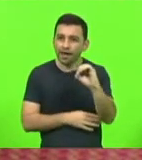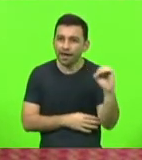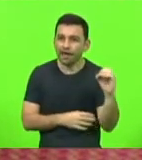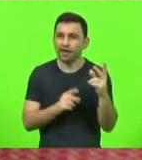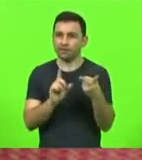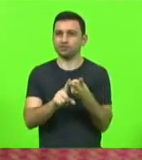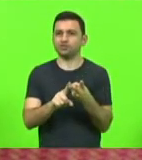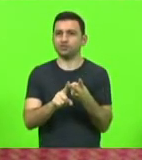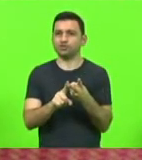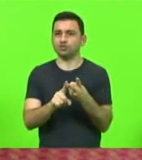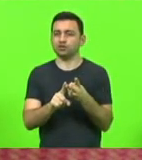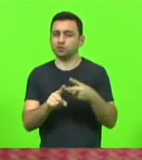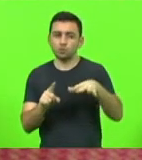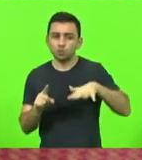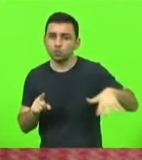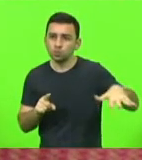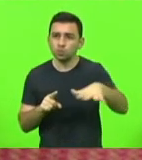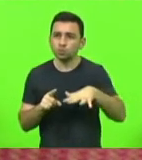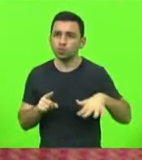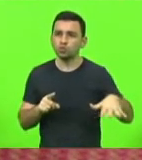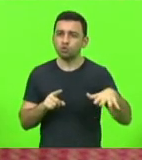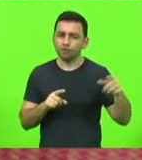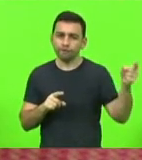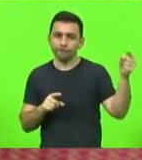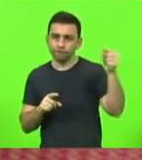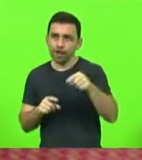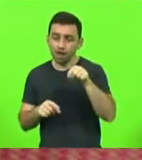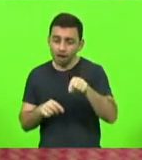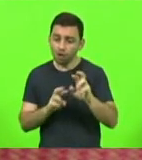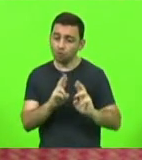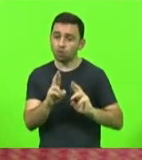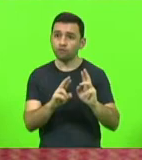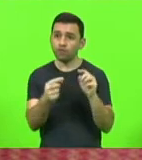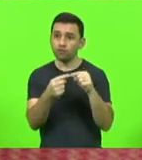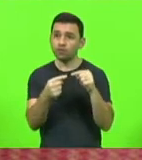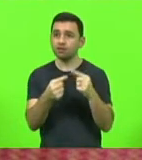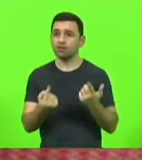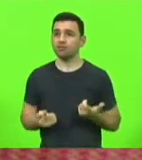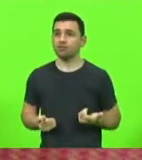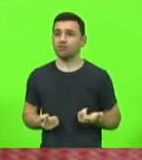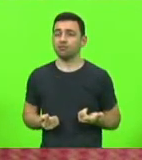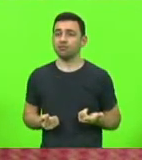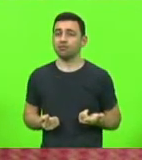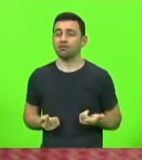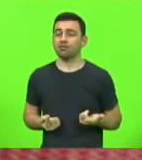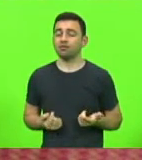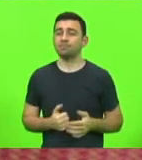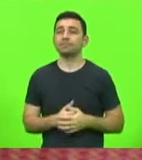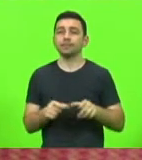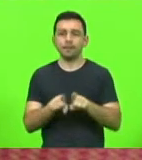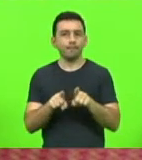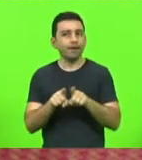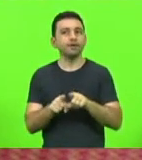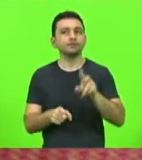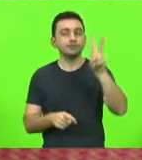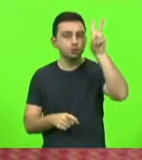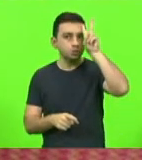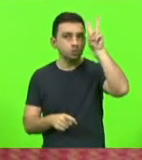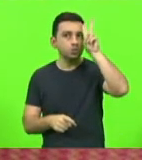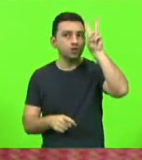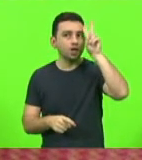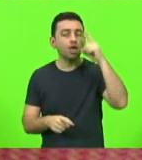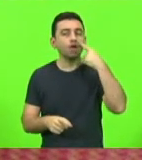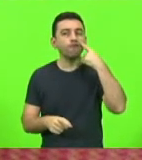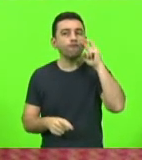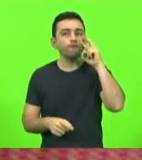extremo oeste, vêm por essa rodovia, a população aí. E eu vi na segunda-feira um absurdo,